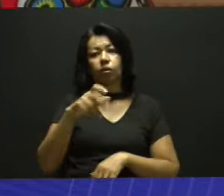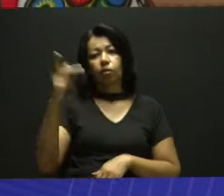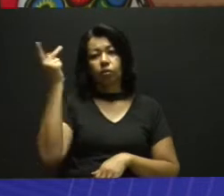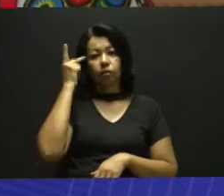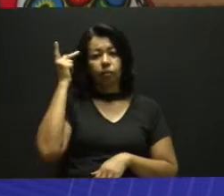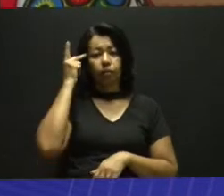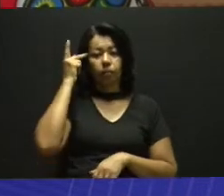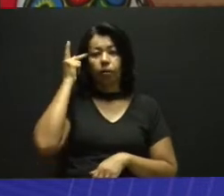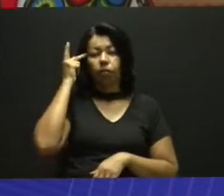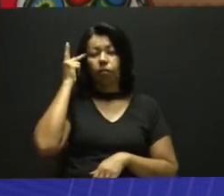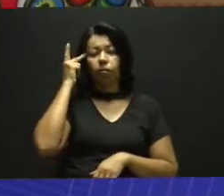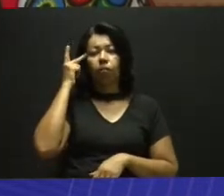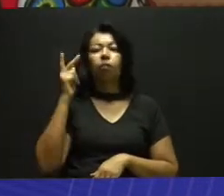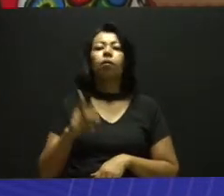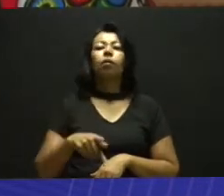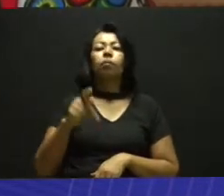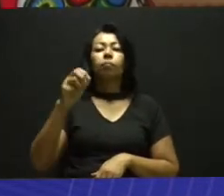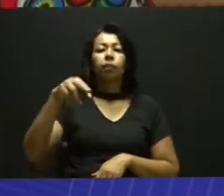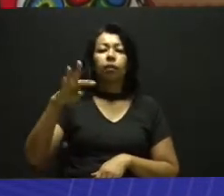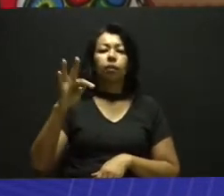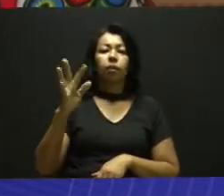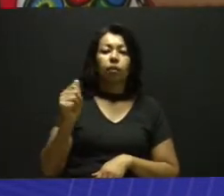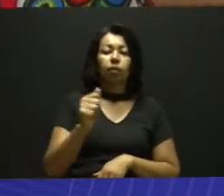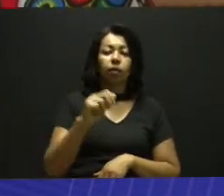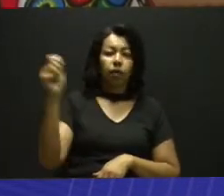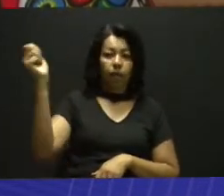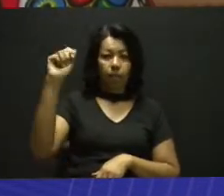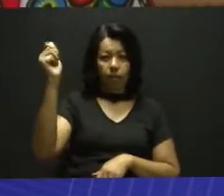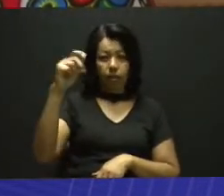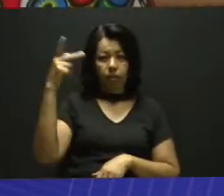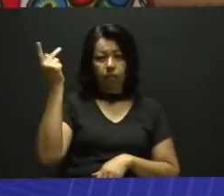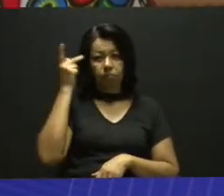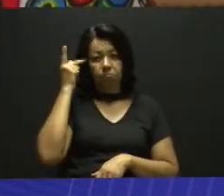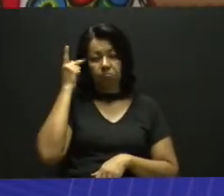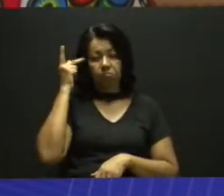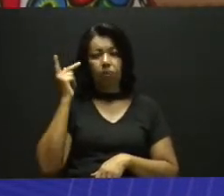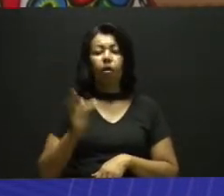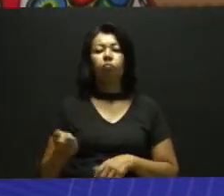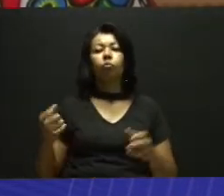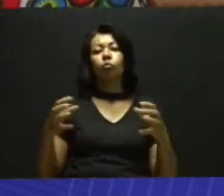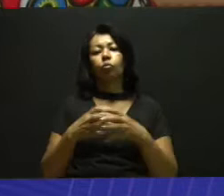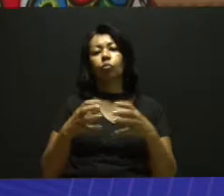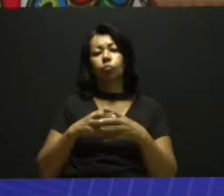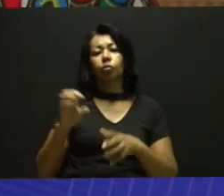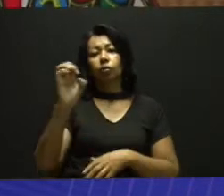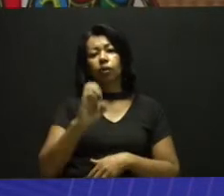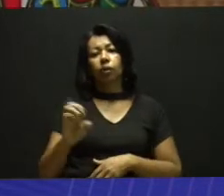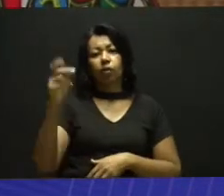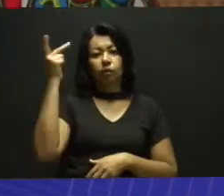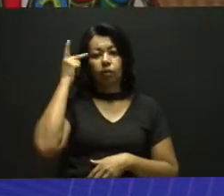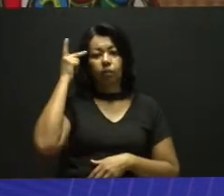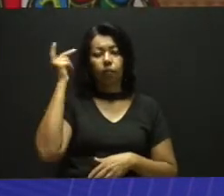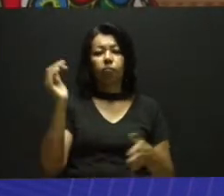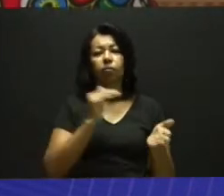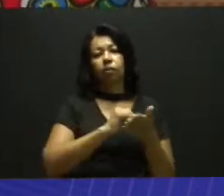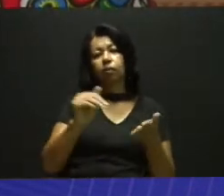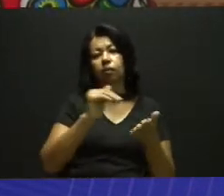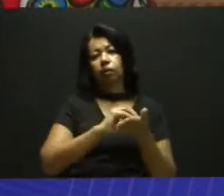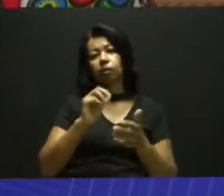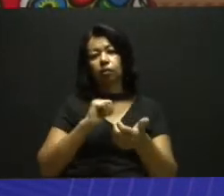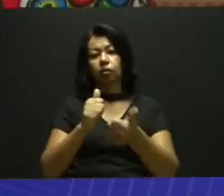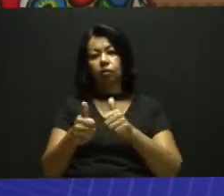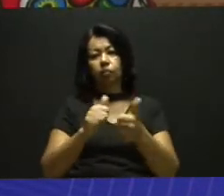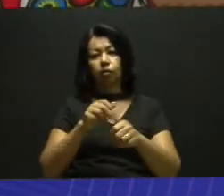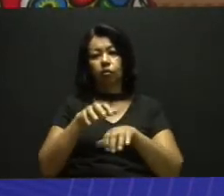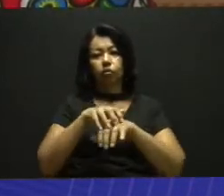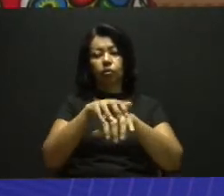paulo pentacampeã nacional federação de bandas e fanfarras do estado de são paulo secretaria de esportes e